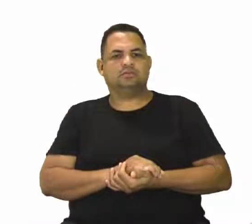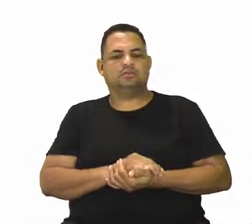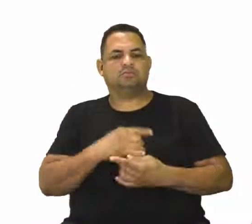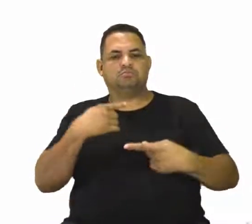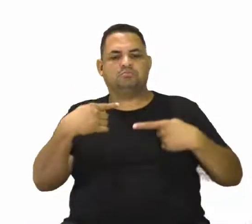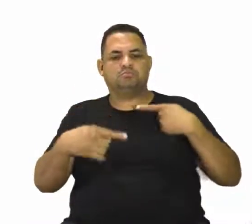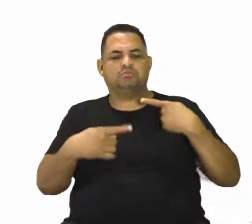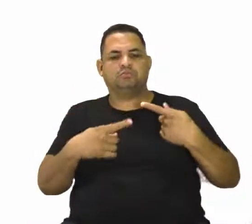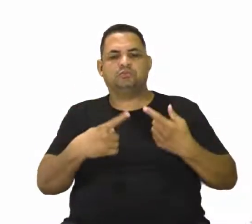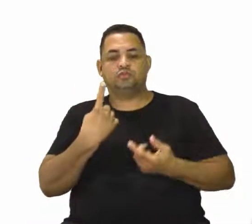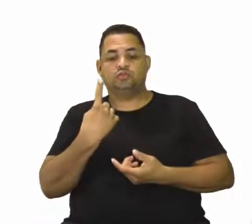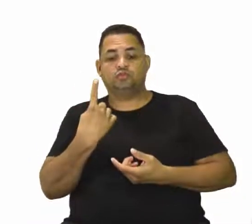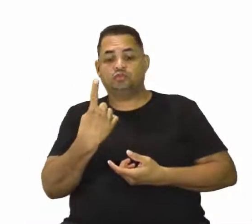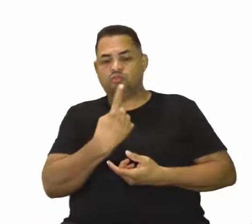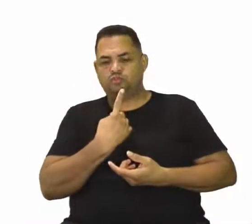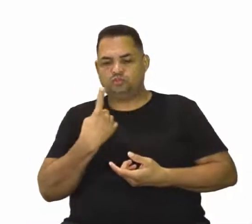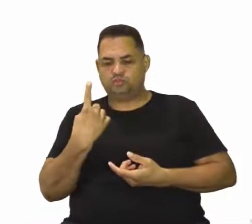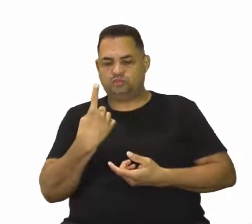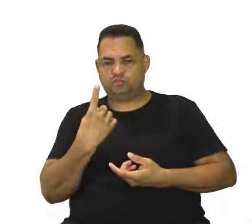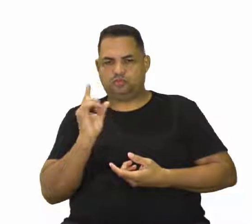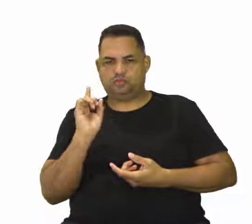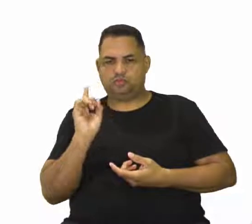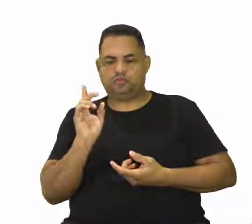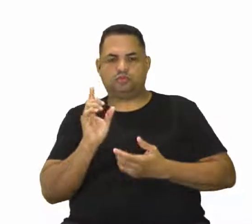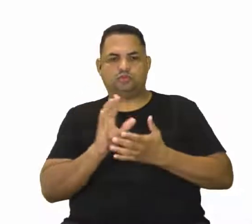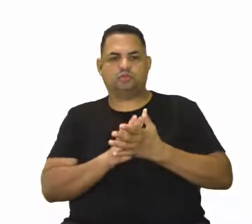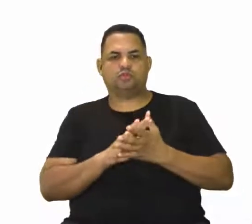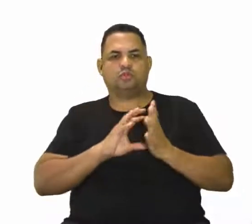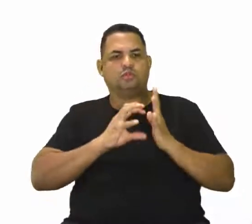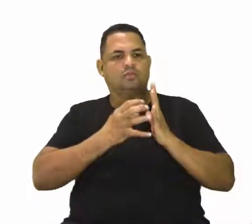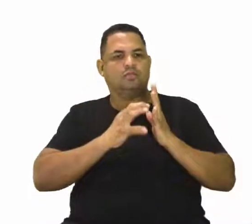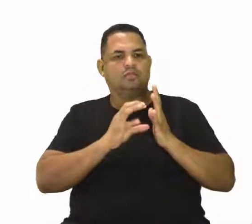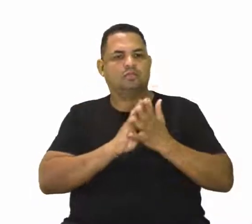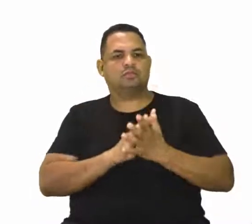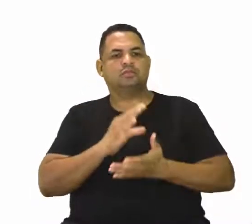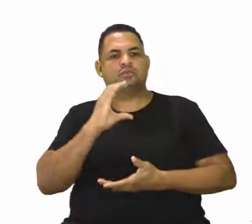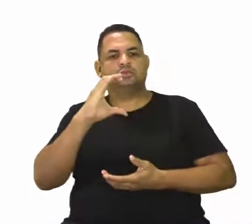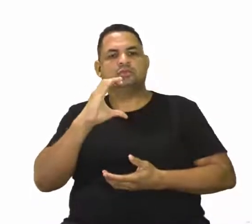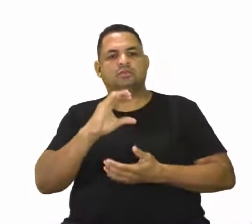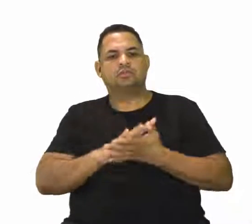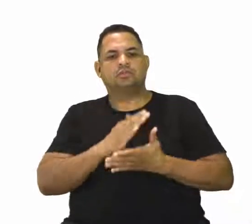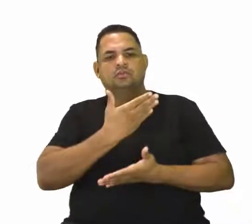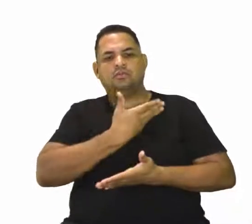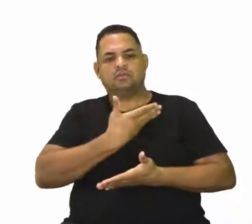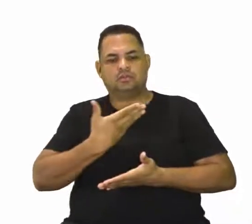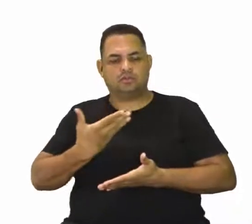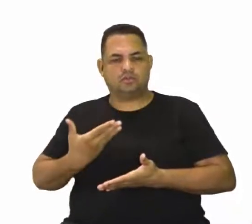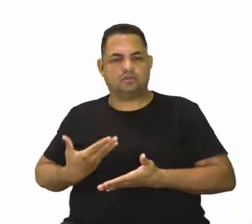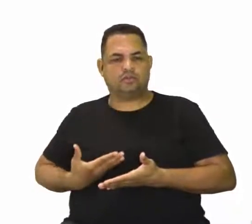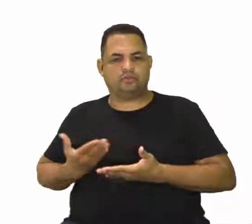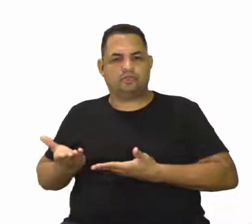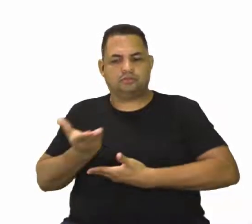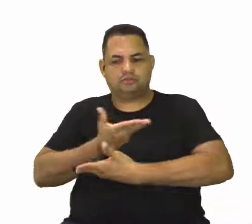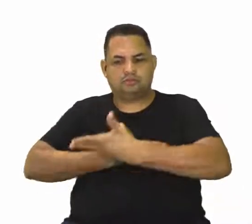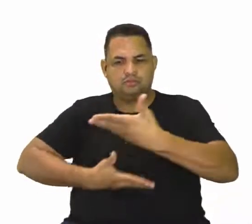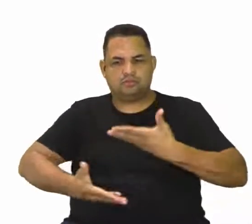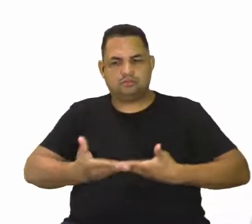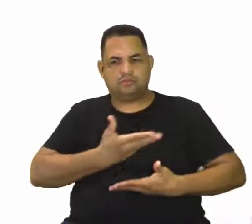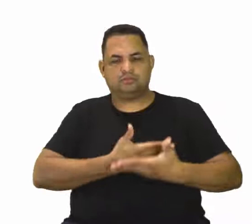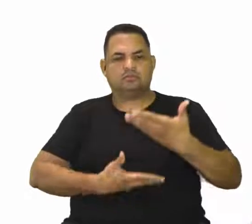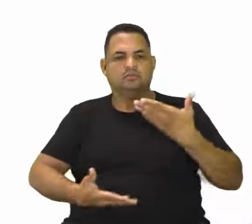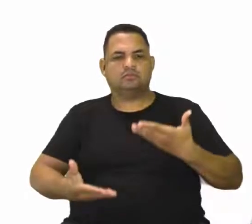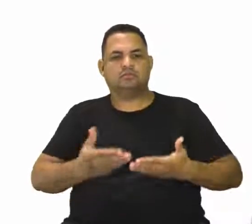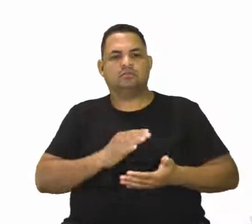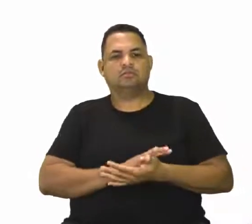a política de um partido só a letra c o governo compartilhado